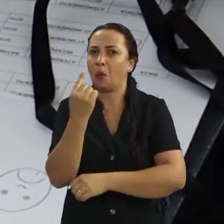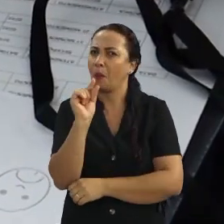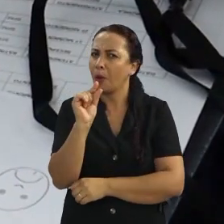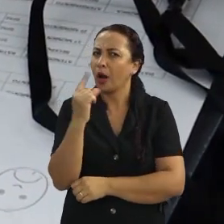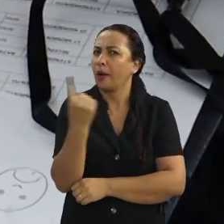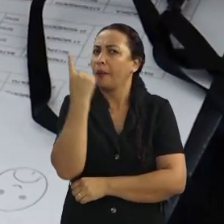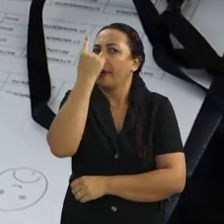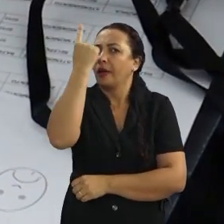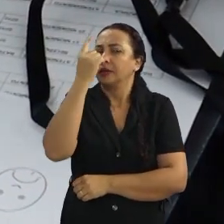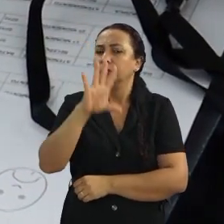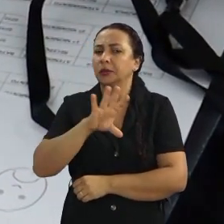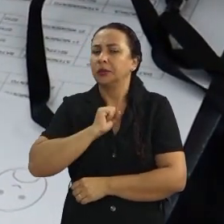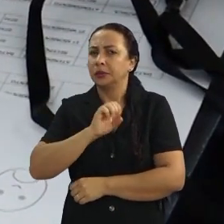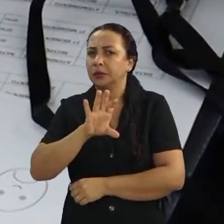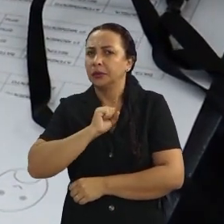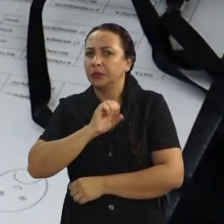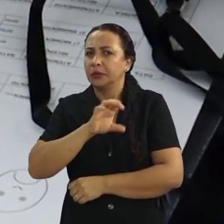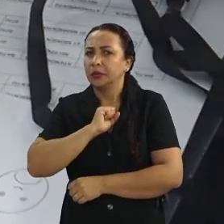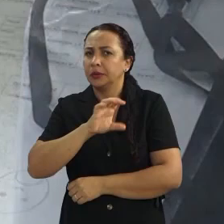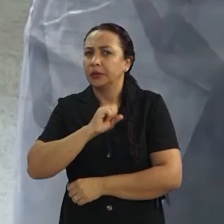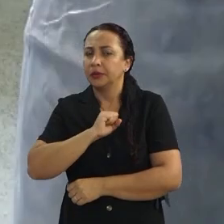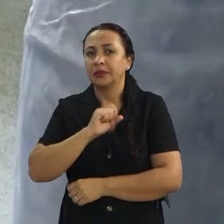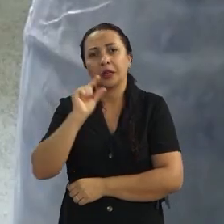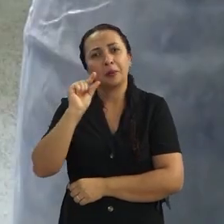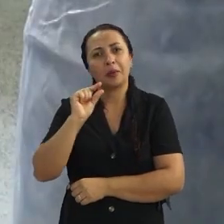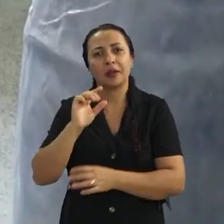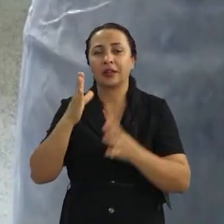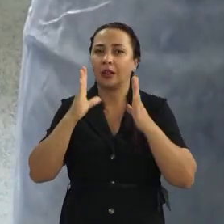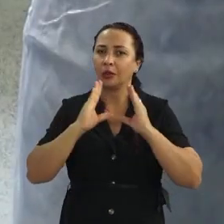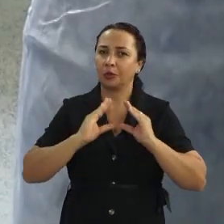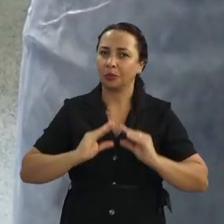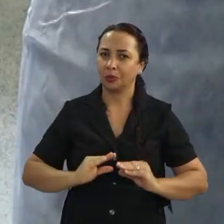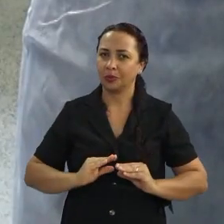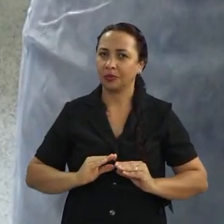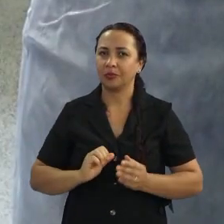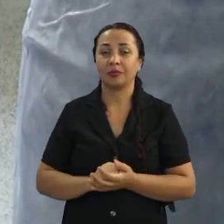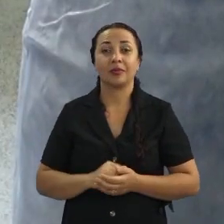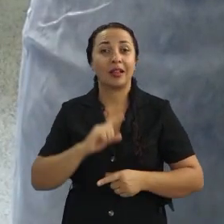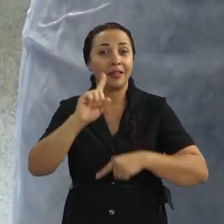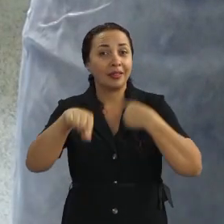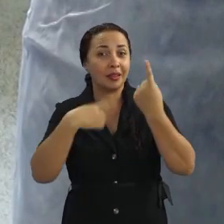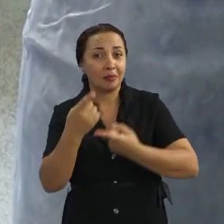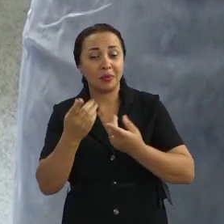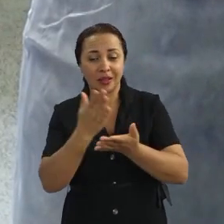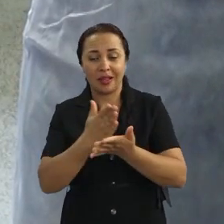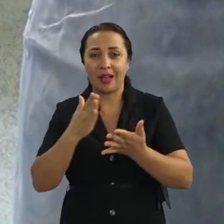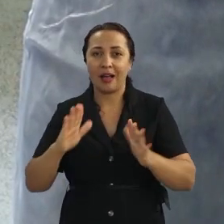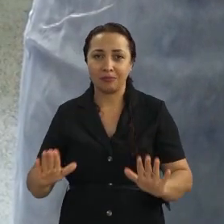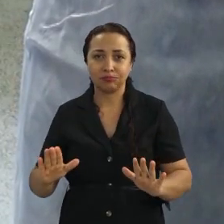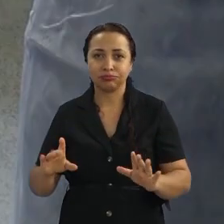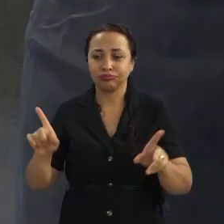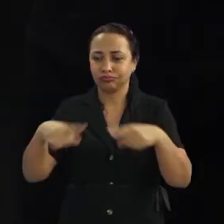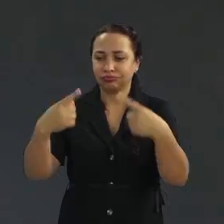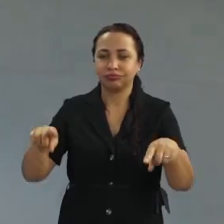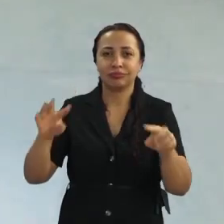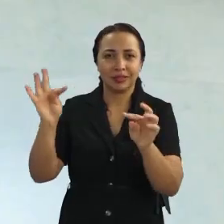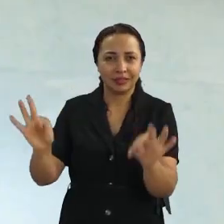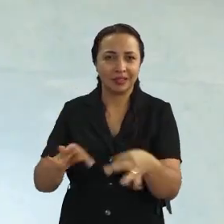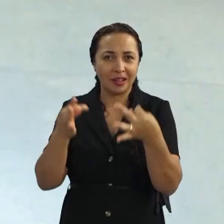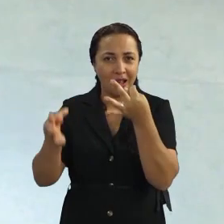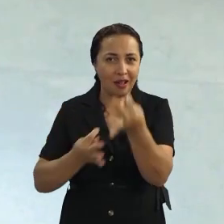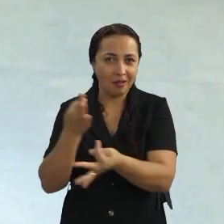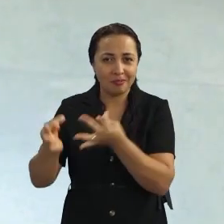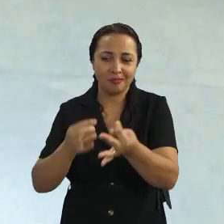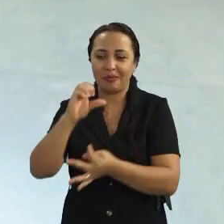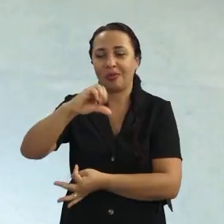arterial um pouco mais elevada a oxigenação e os batimentos cardíacos estão poucos mais caídos e depois que passa pela música terapia